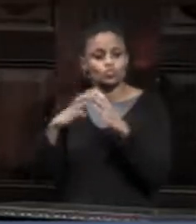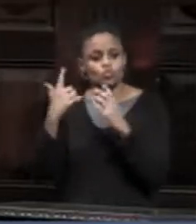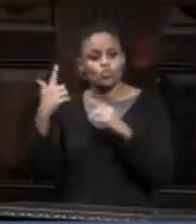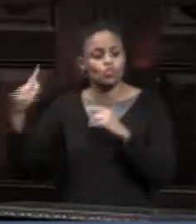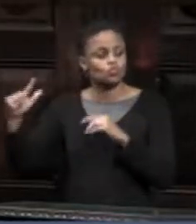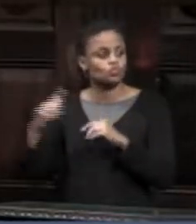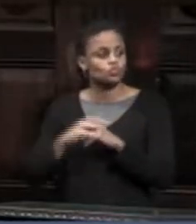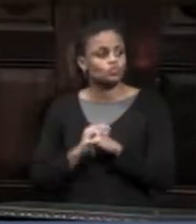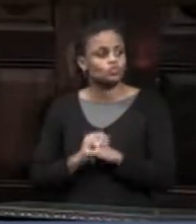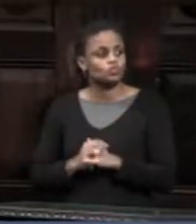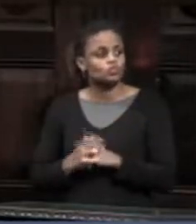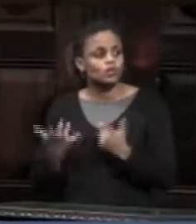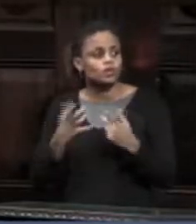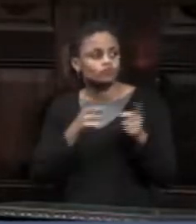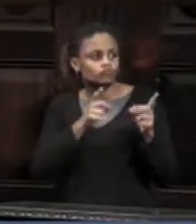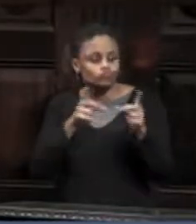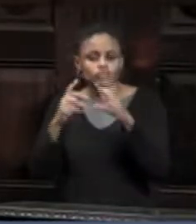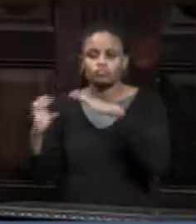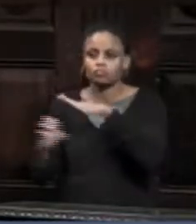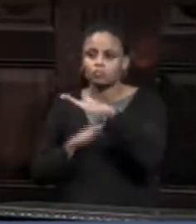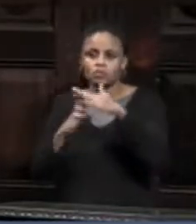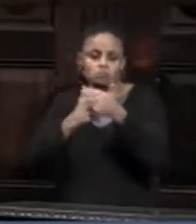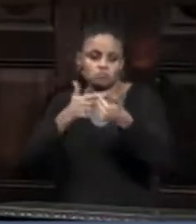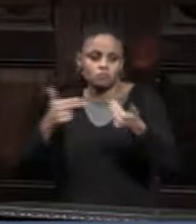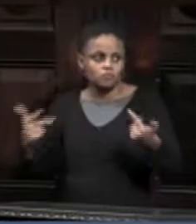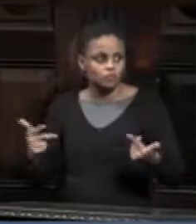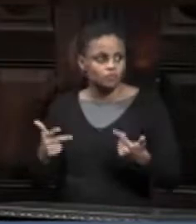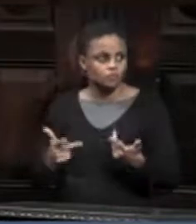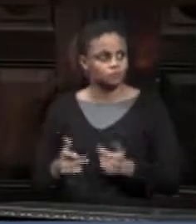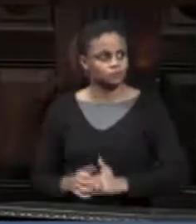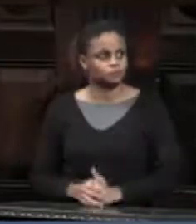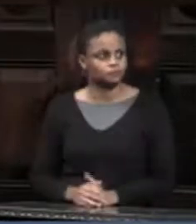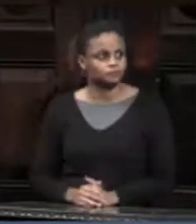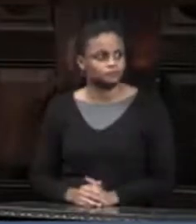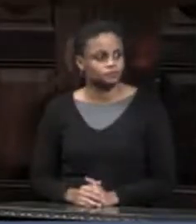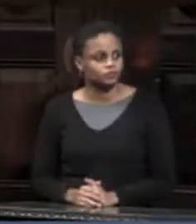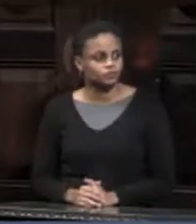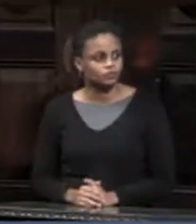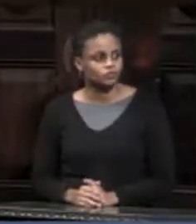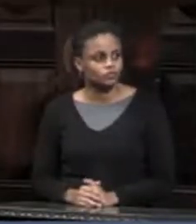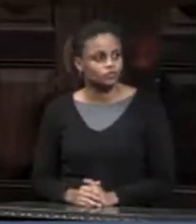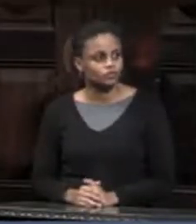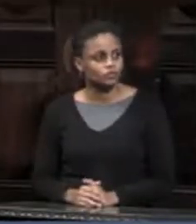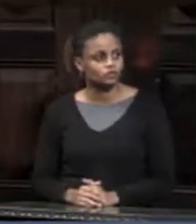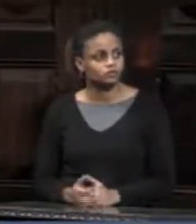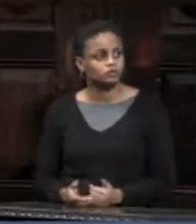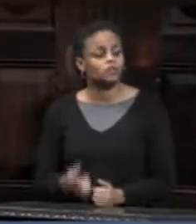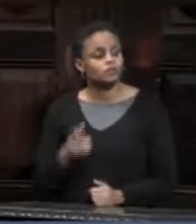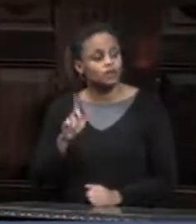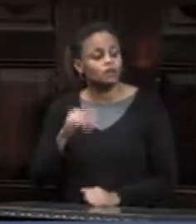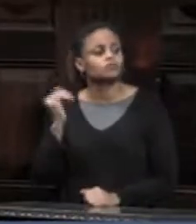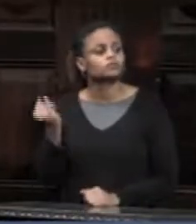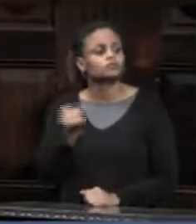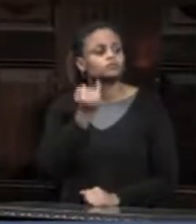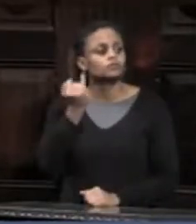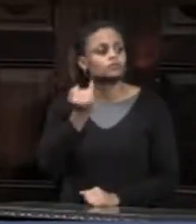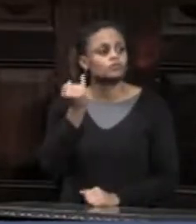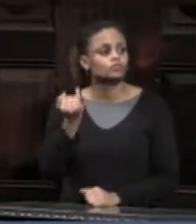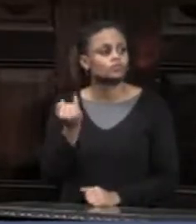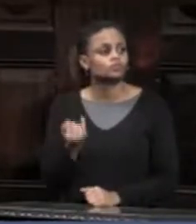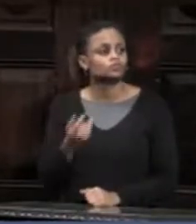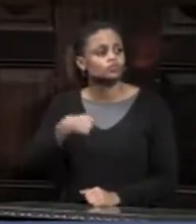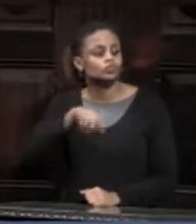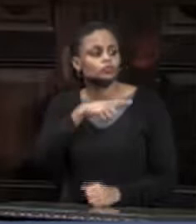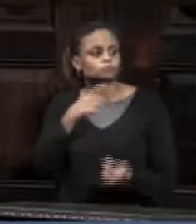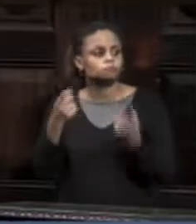eu, até apoiada por segmentos de outros países. Então, foi muito importante, na